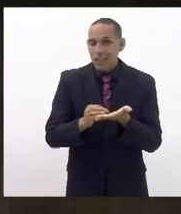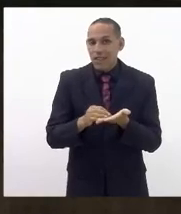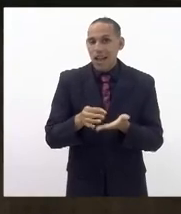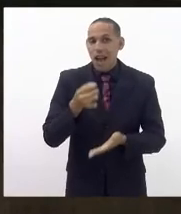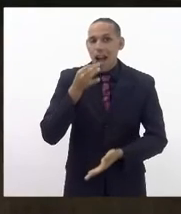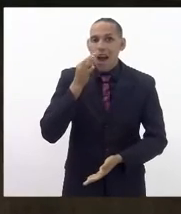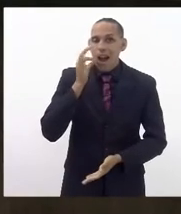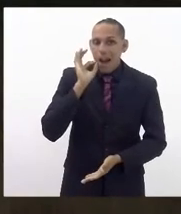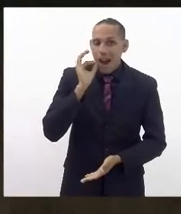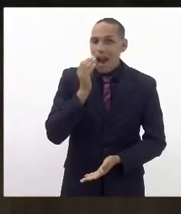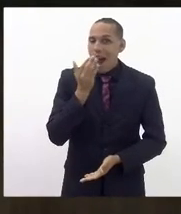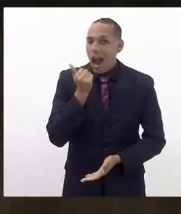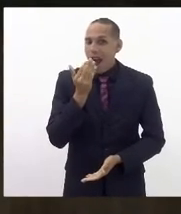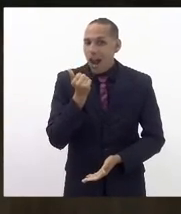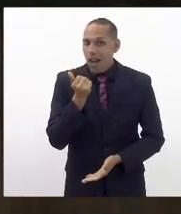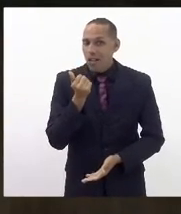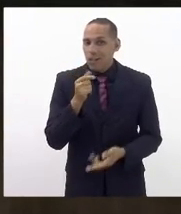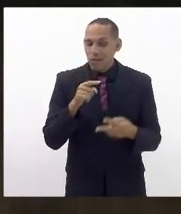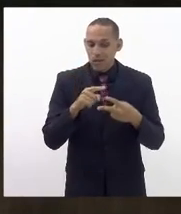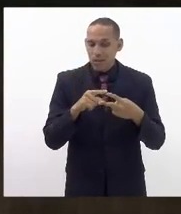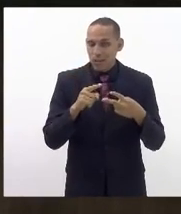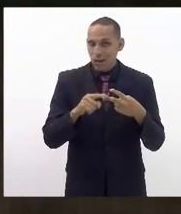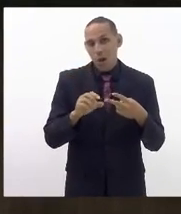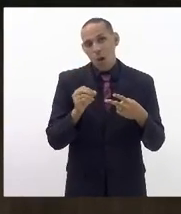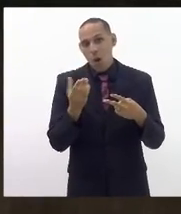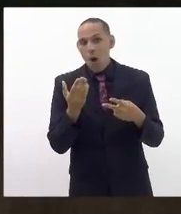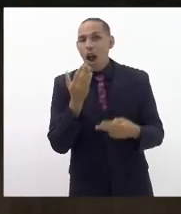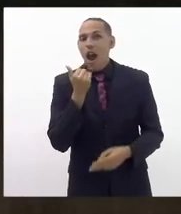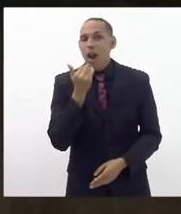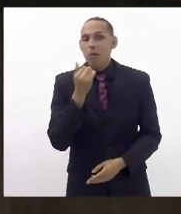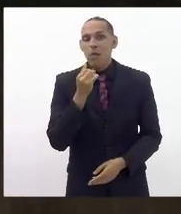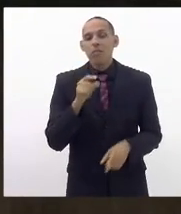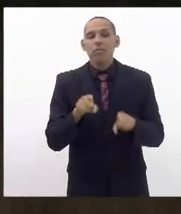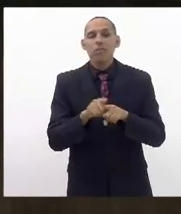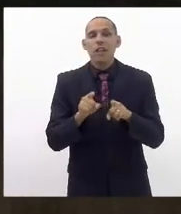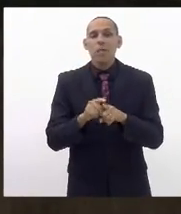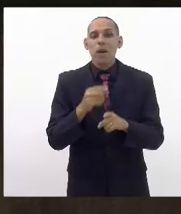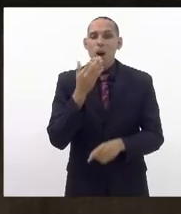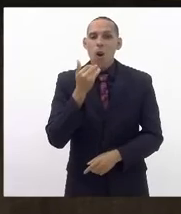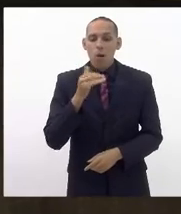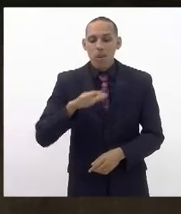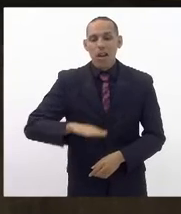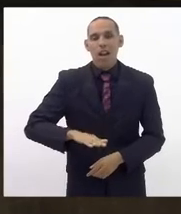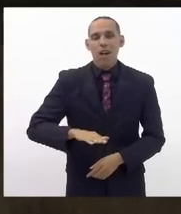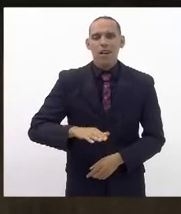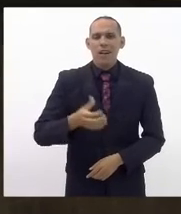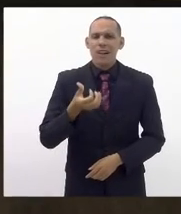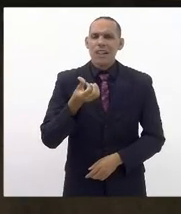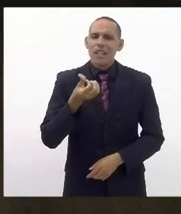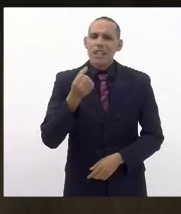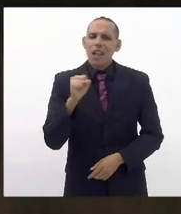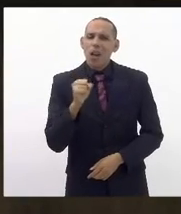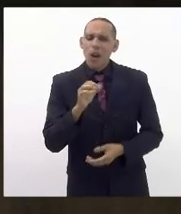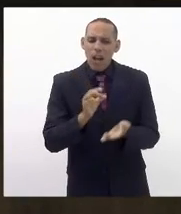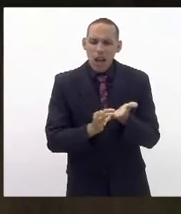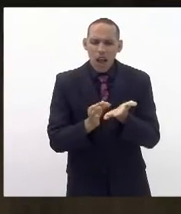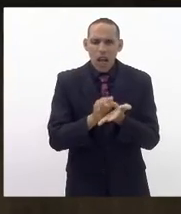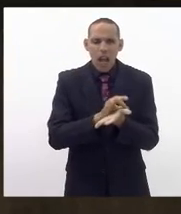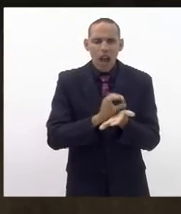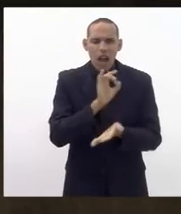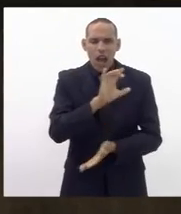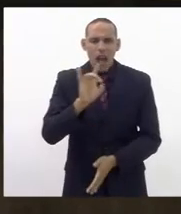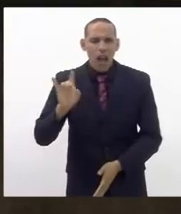o almoço. Ou o almoço e o lanche da tarde. 68 centavos para cada aluno.